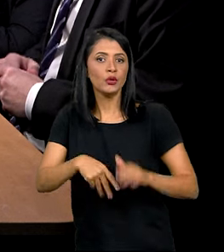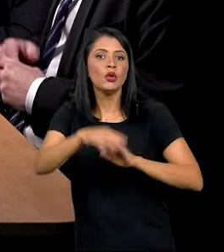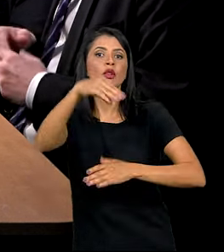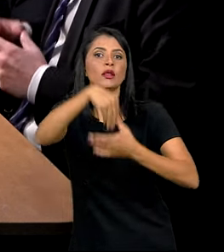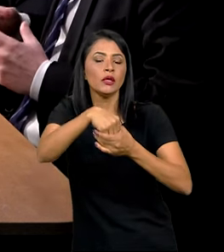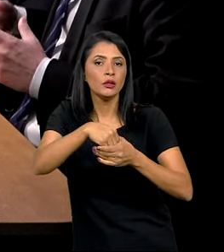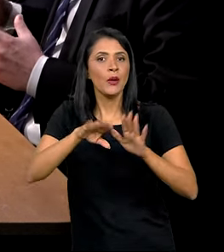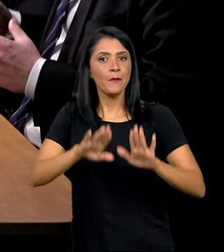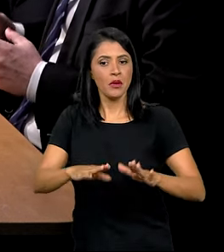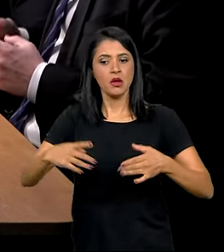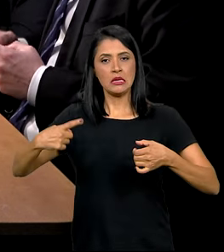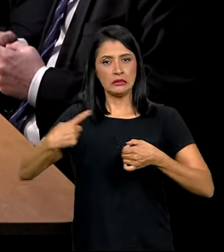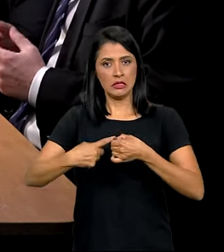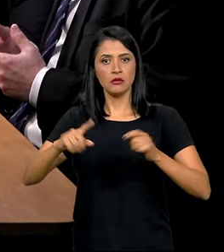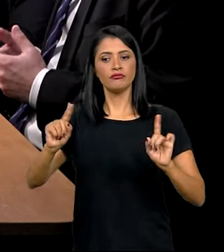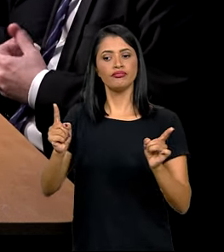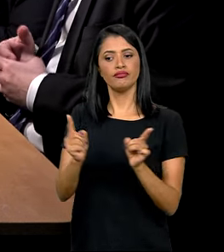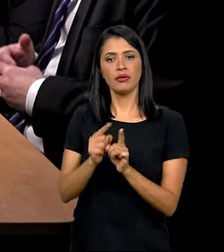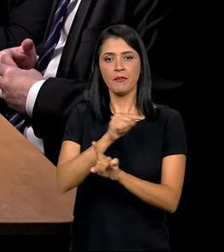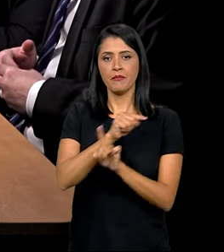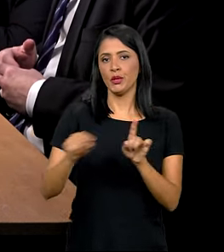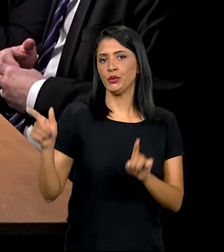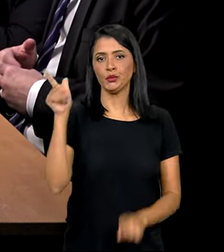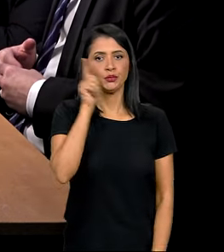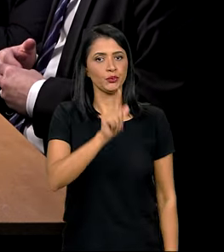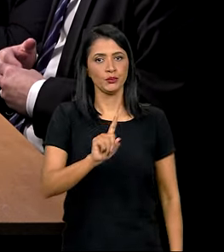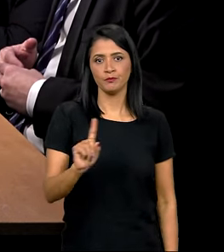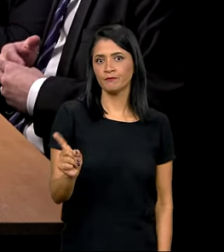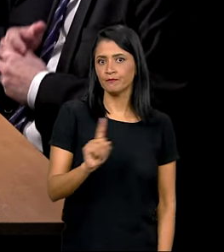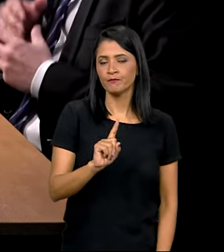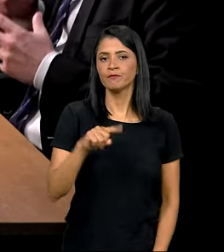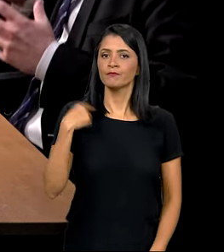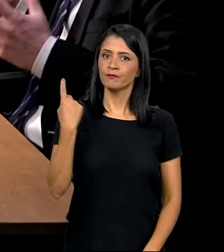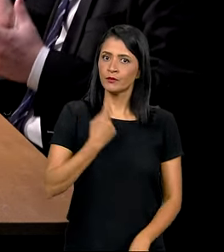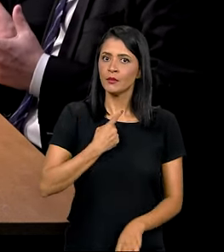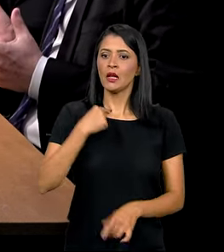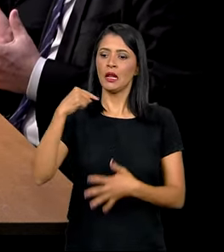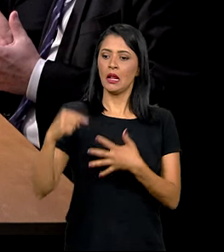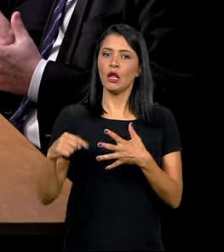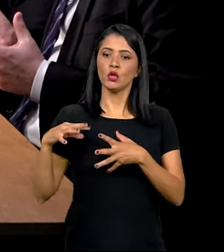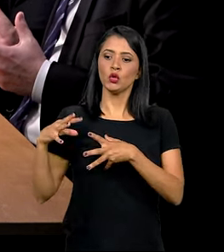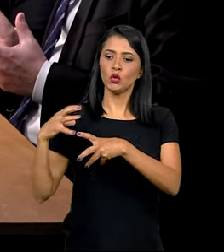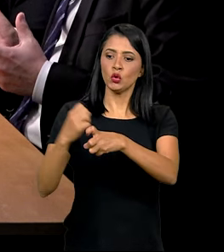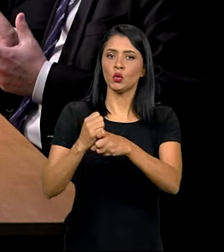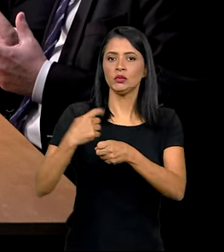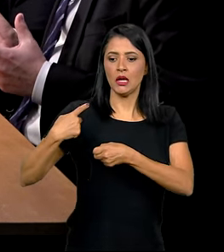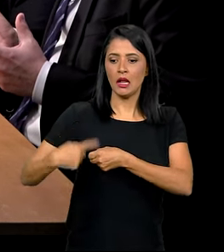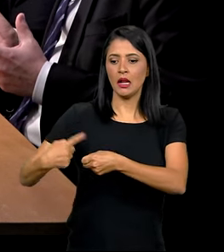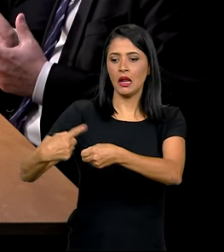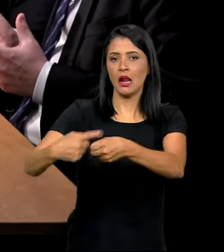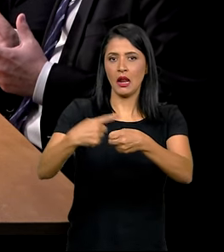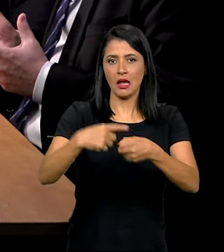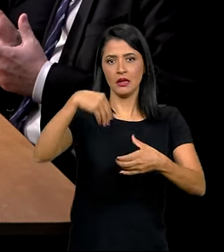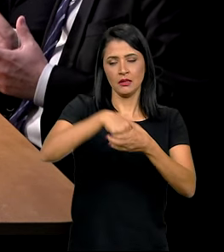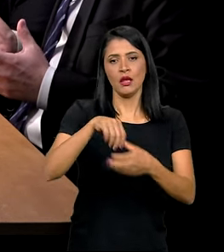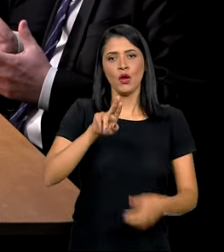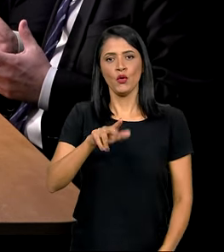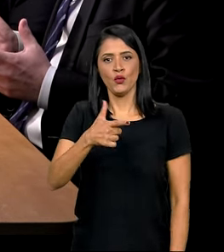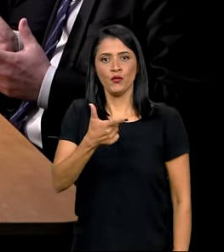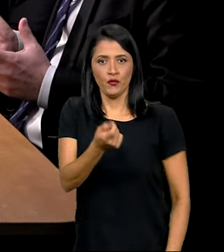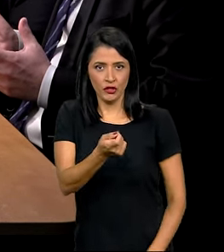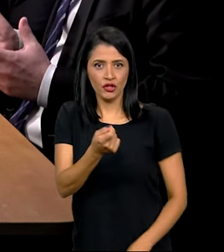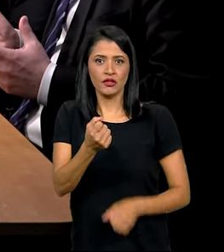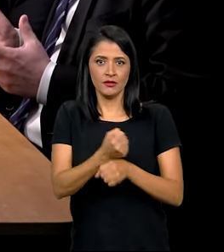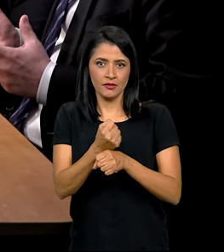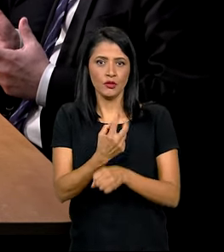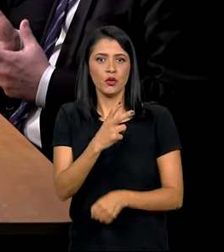centrais mas cidades médias e pequenas não conseguem então a gente junta todas essas cidades hoje no no u20 nesse ano de